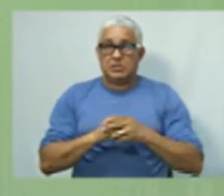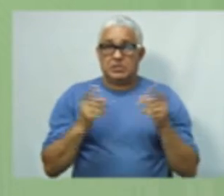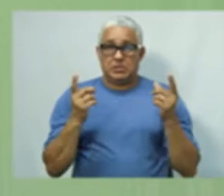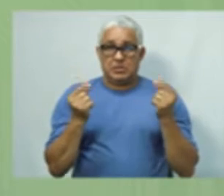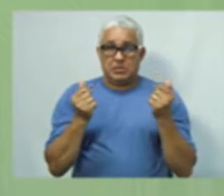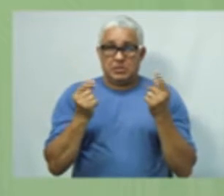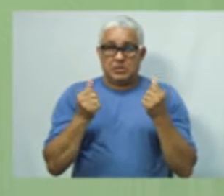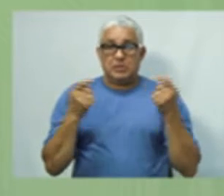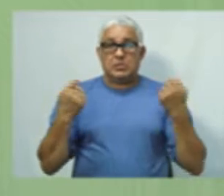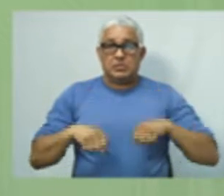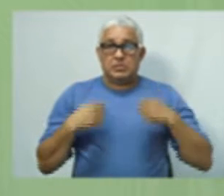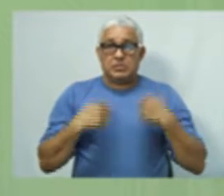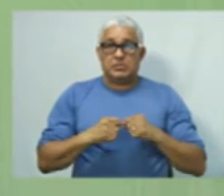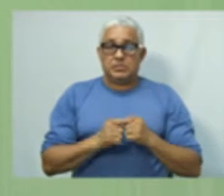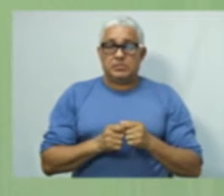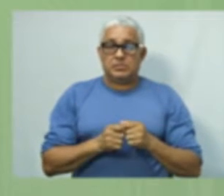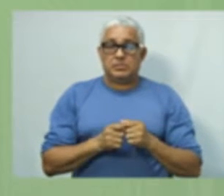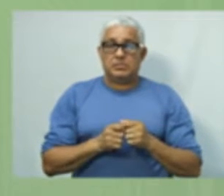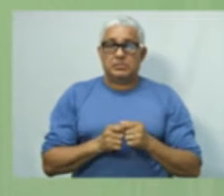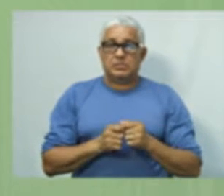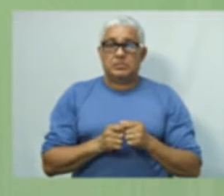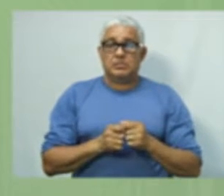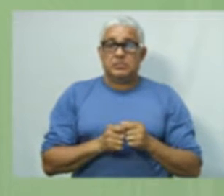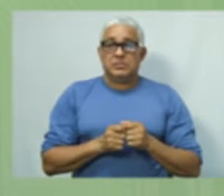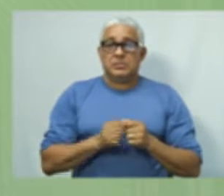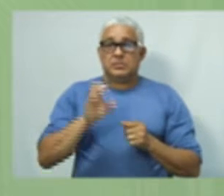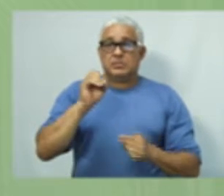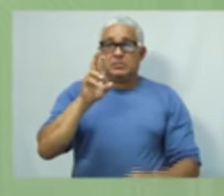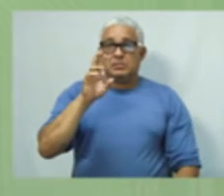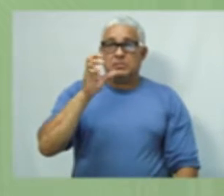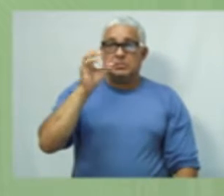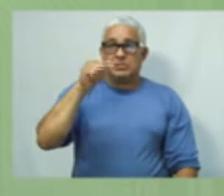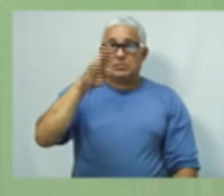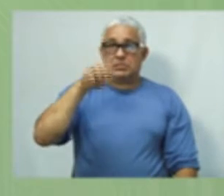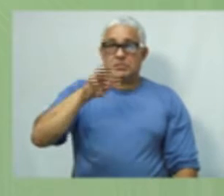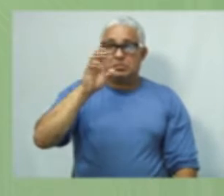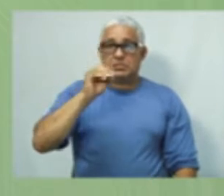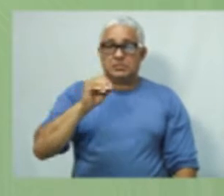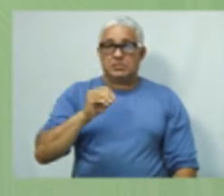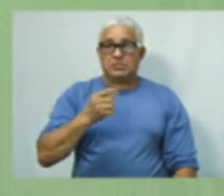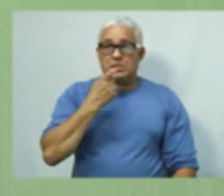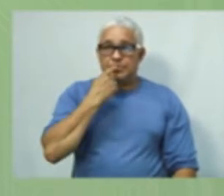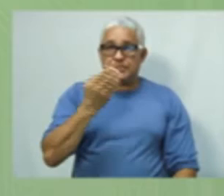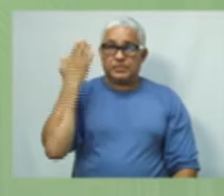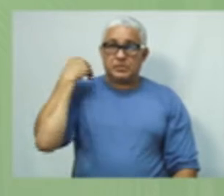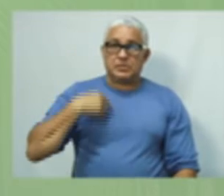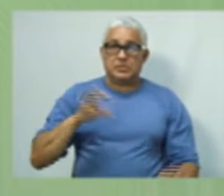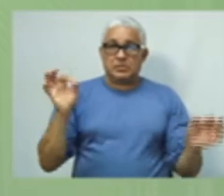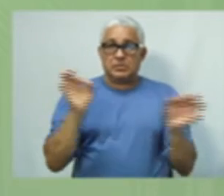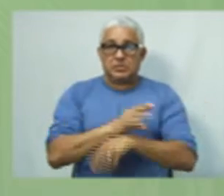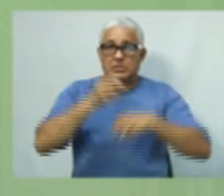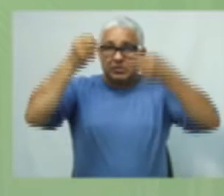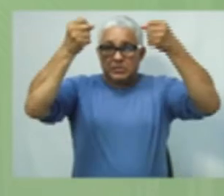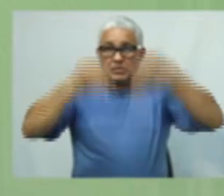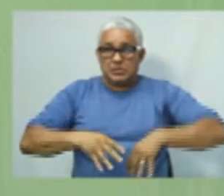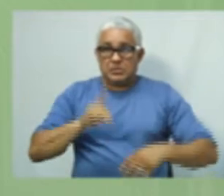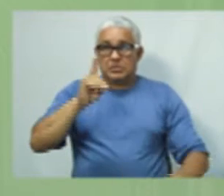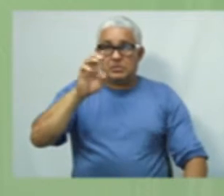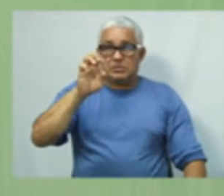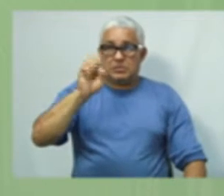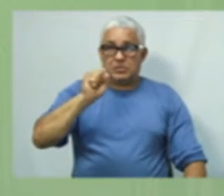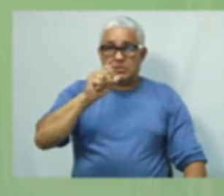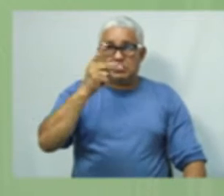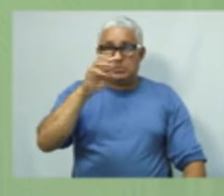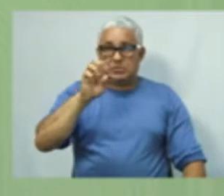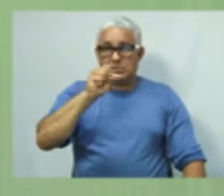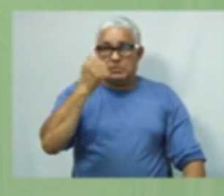que eu preciso para que eu possa, esse orçamento que nós acabamos de falar, para que esse orçamento de despesa, ele